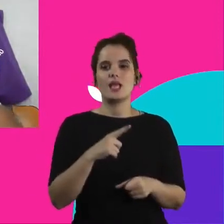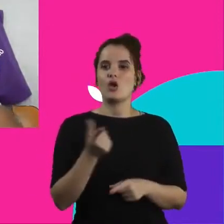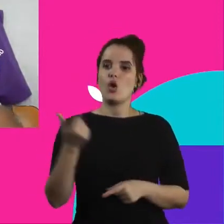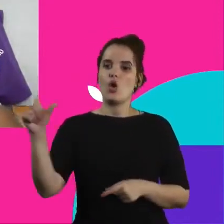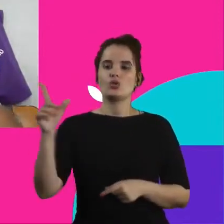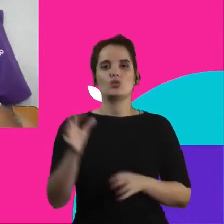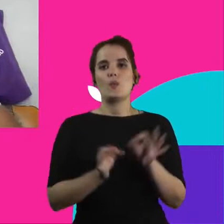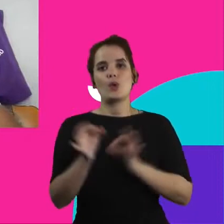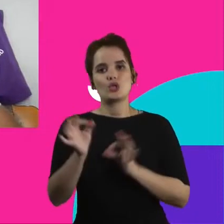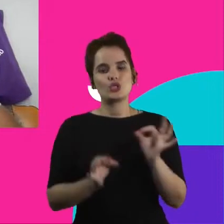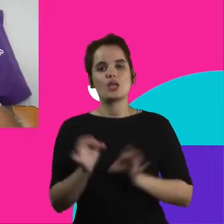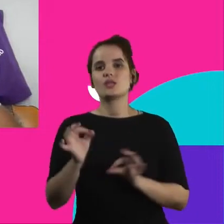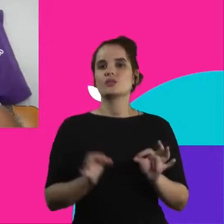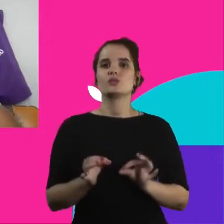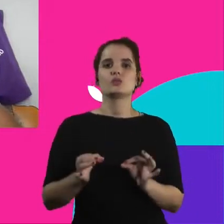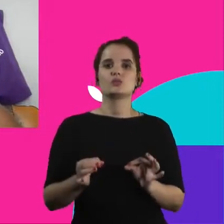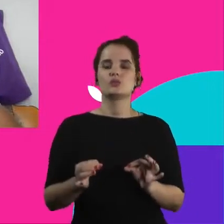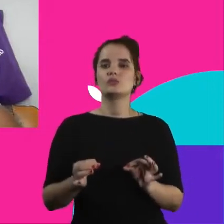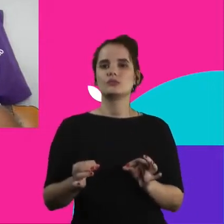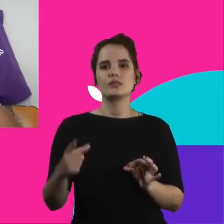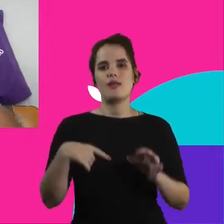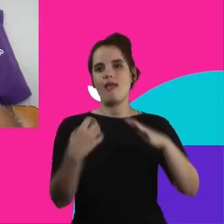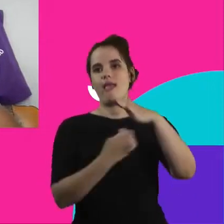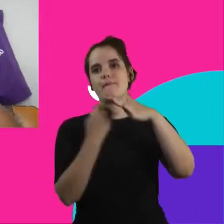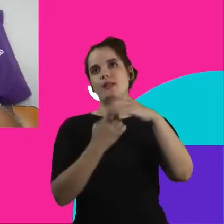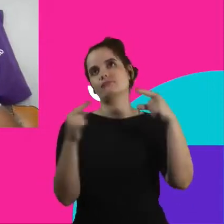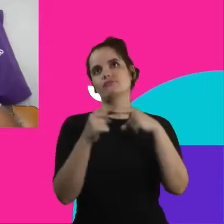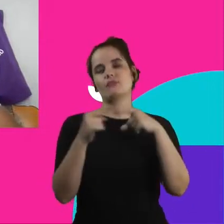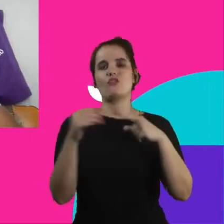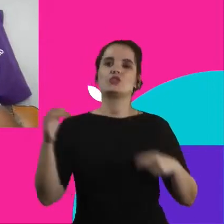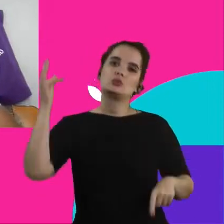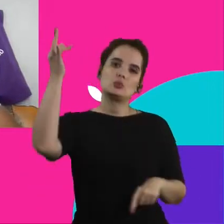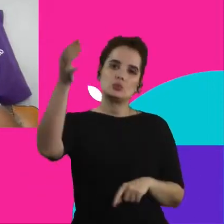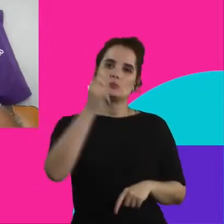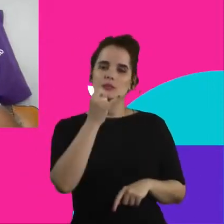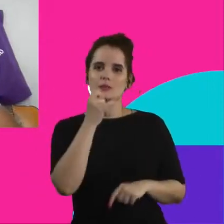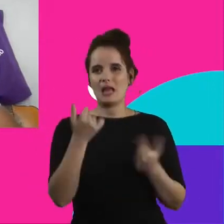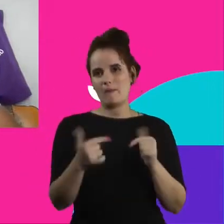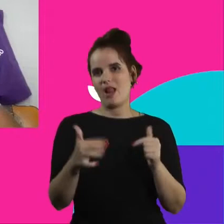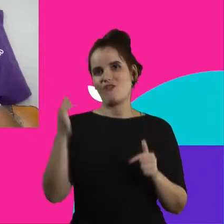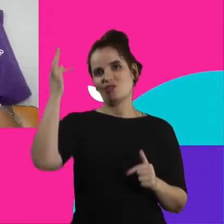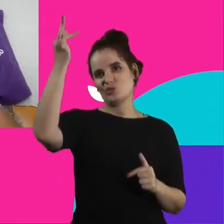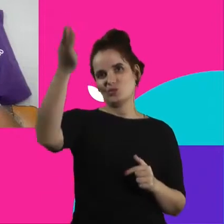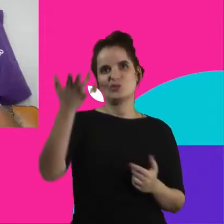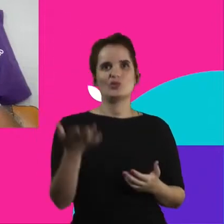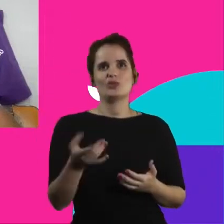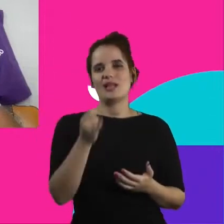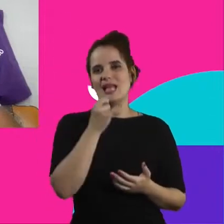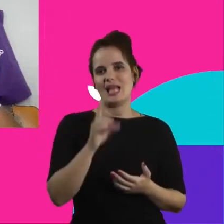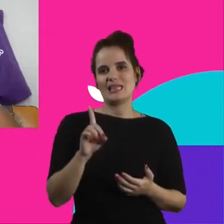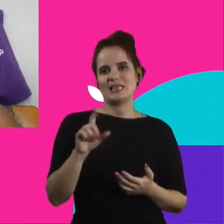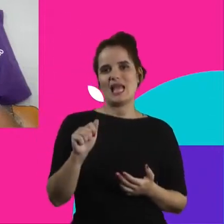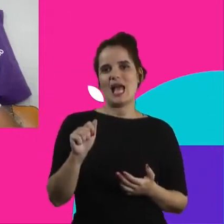projetos que se assemelham a empresas do futuro, vamos dizer assim, né? O trabalho do futuro, que são as DAOs, né?